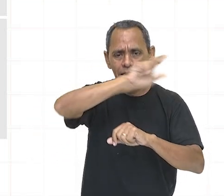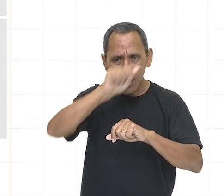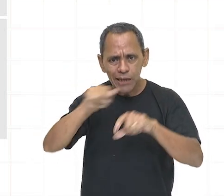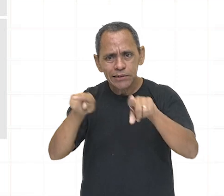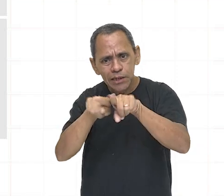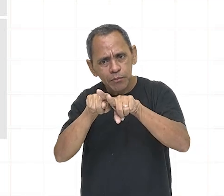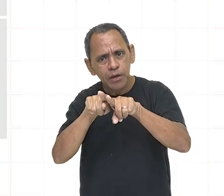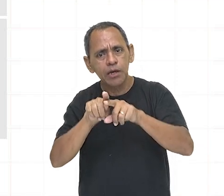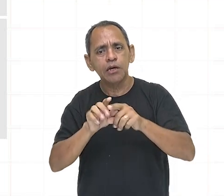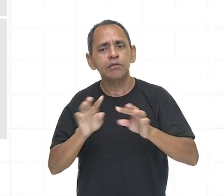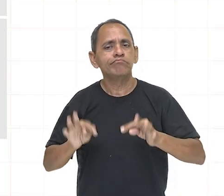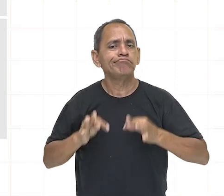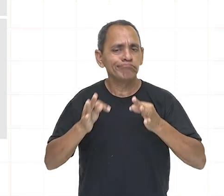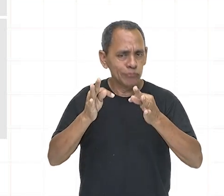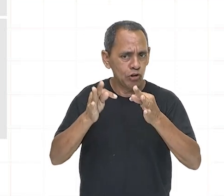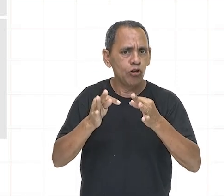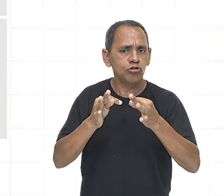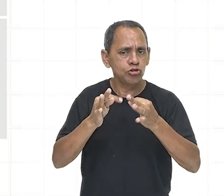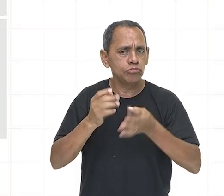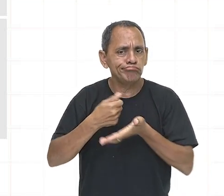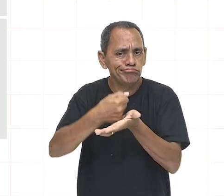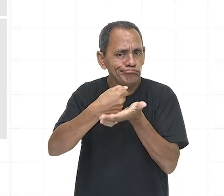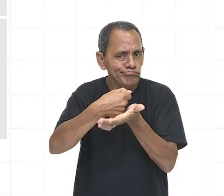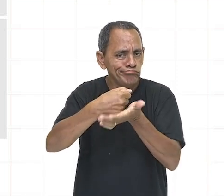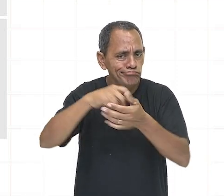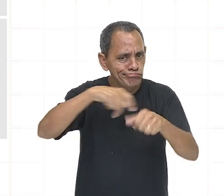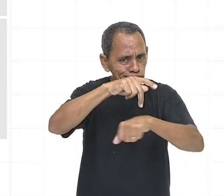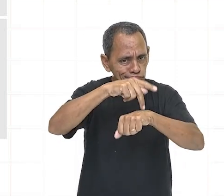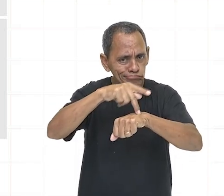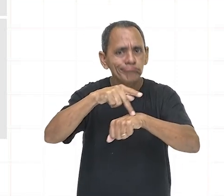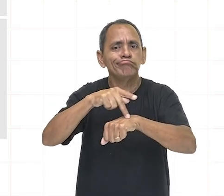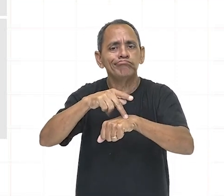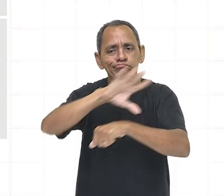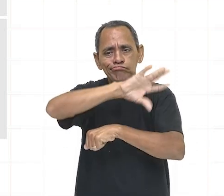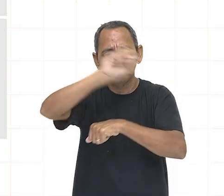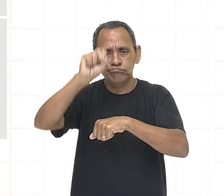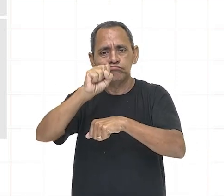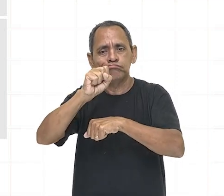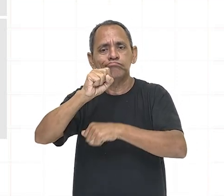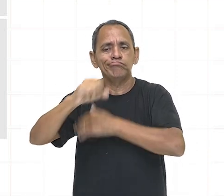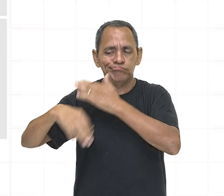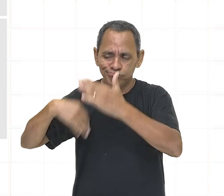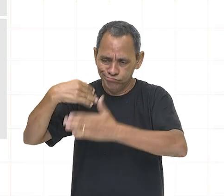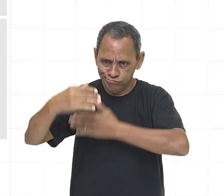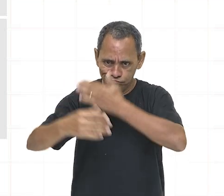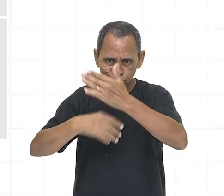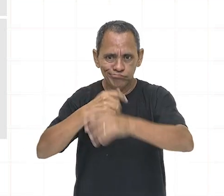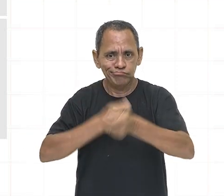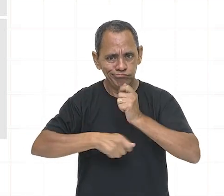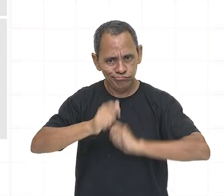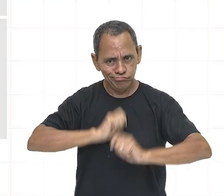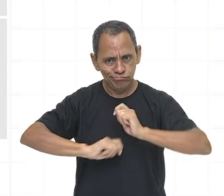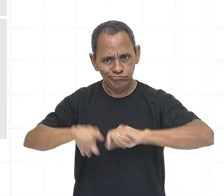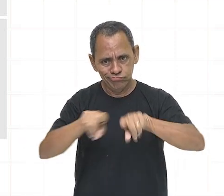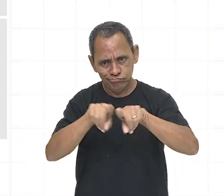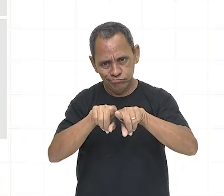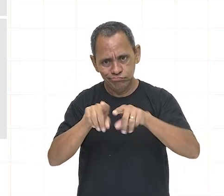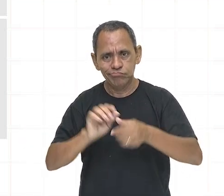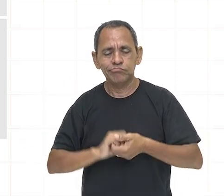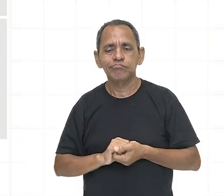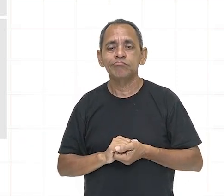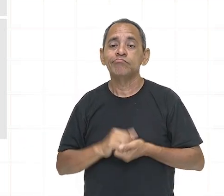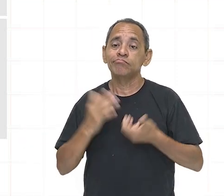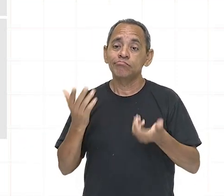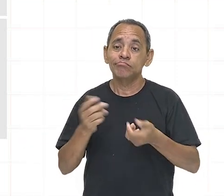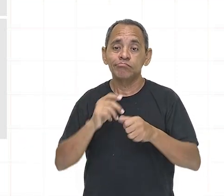tem ajudado esses países asiáticos a emergirem economicamente. Então, esses países, gente,